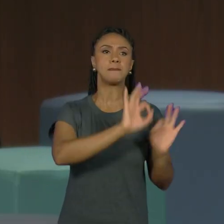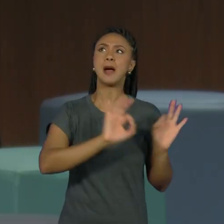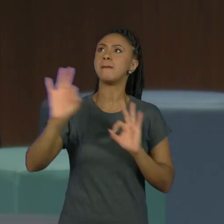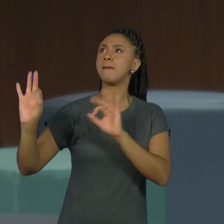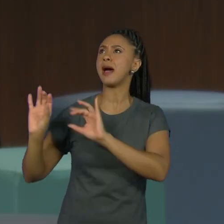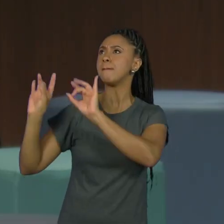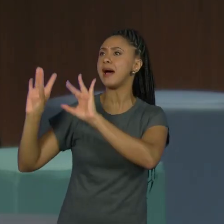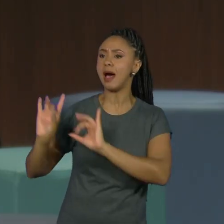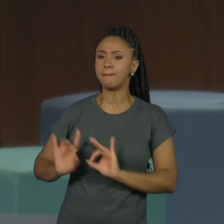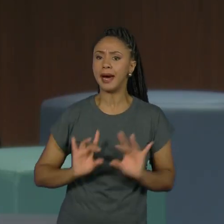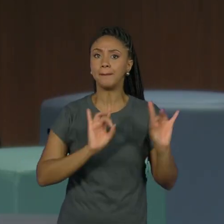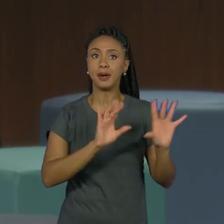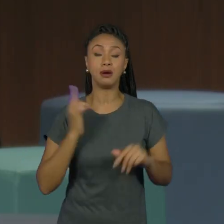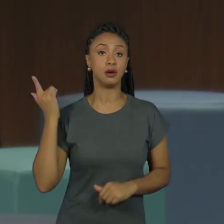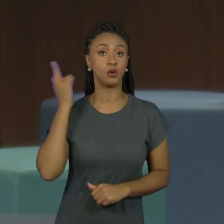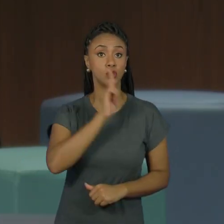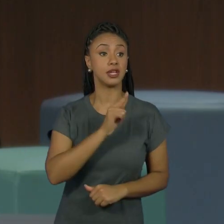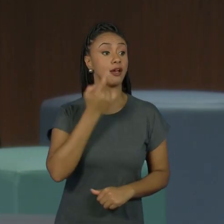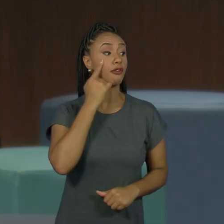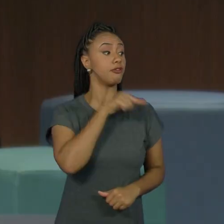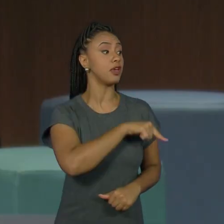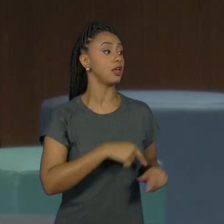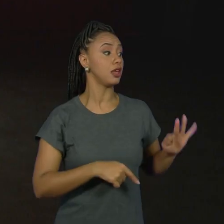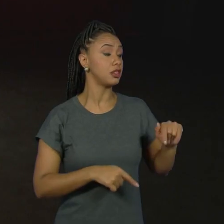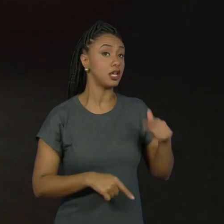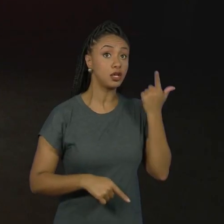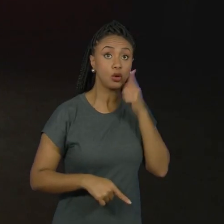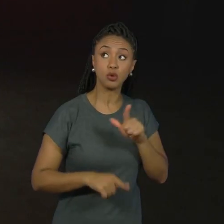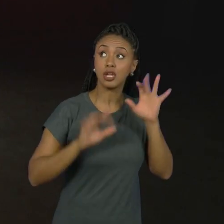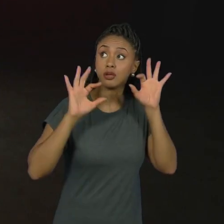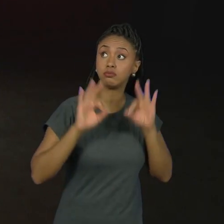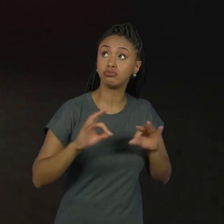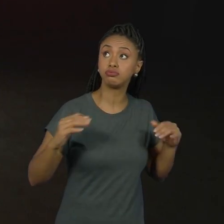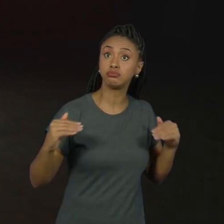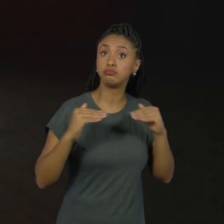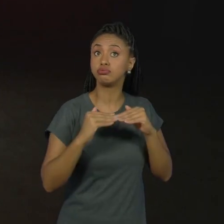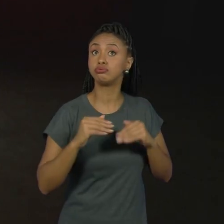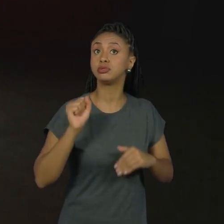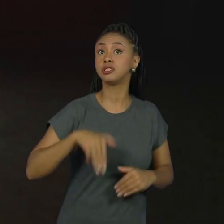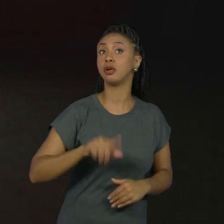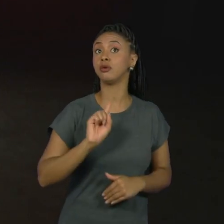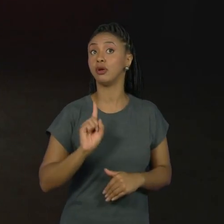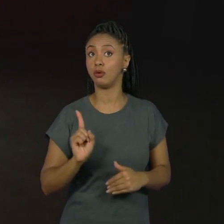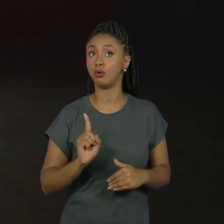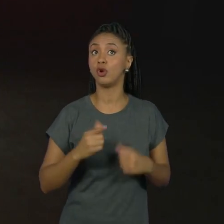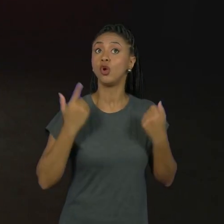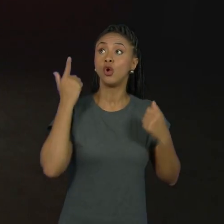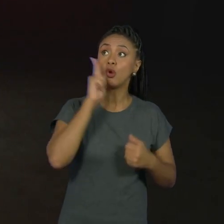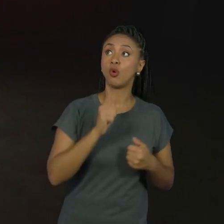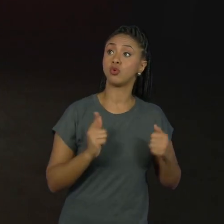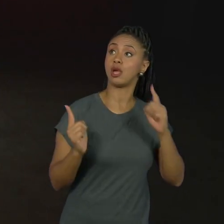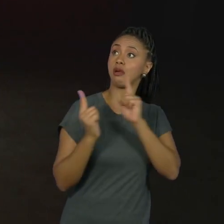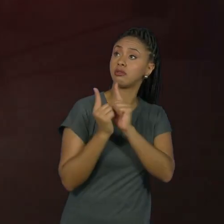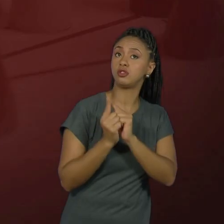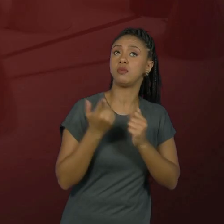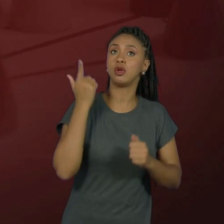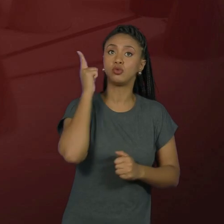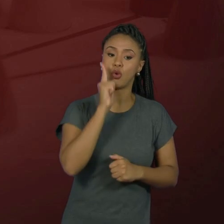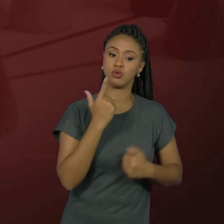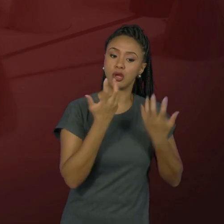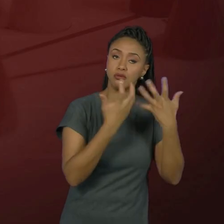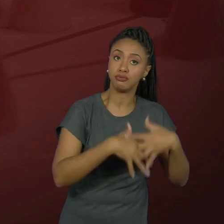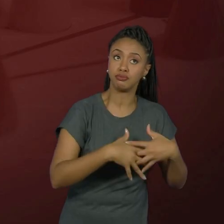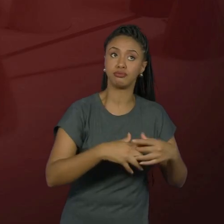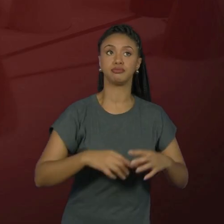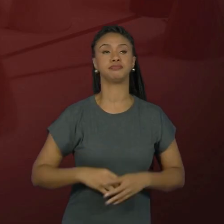enquanto TI, vai suportar aquele processo? E a visão centrada em